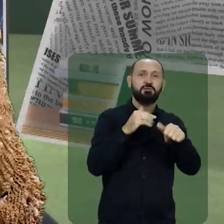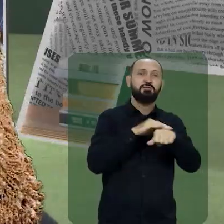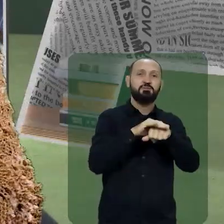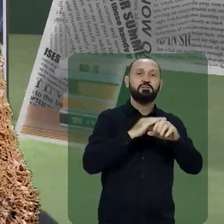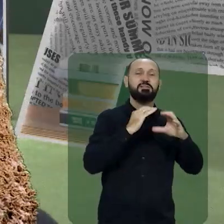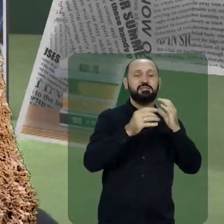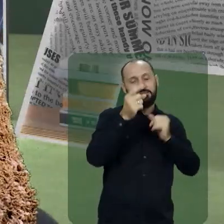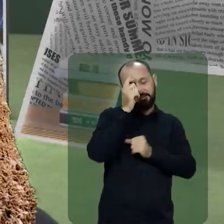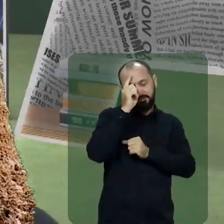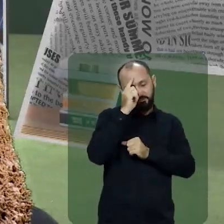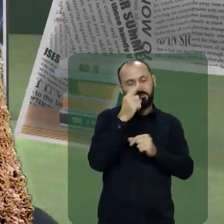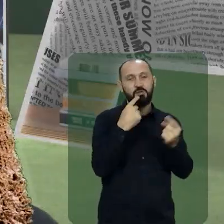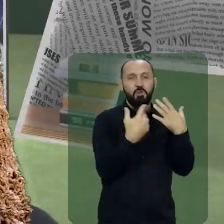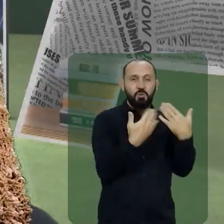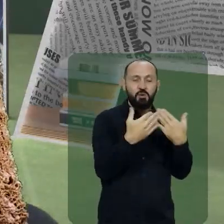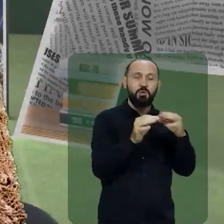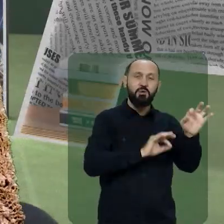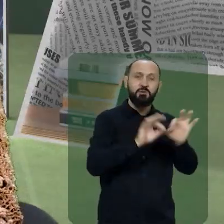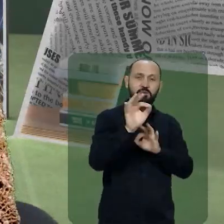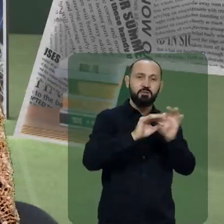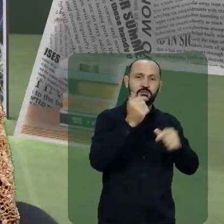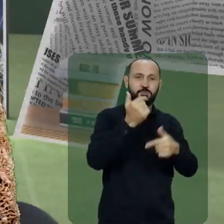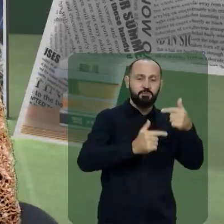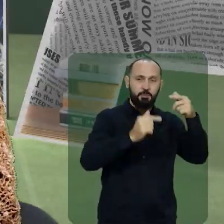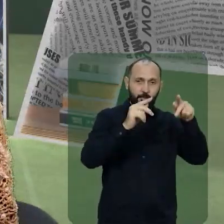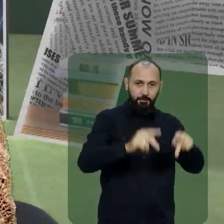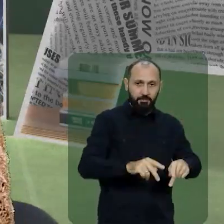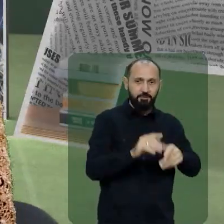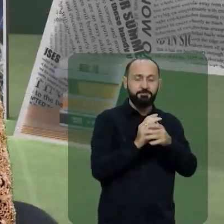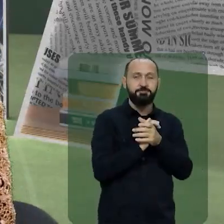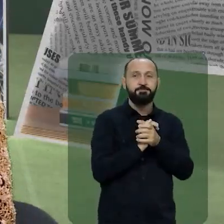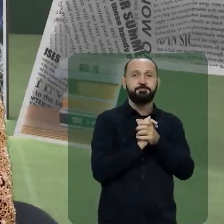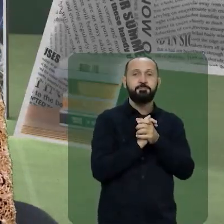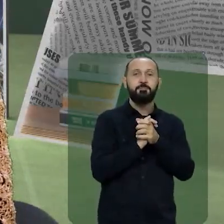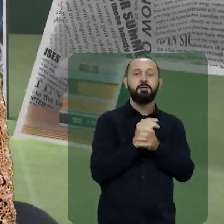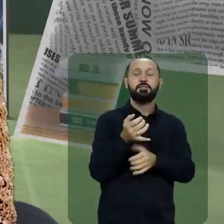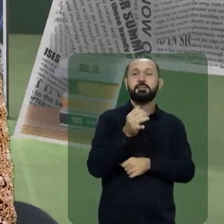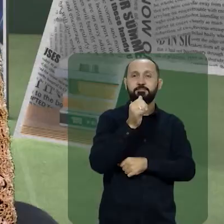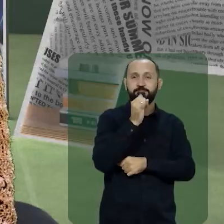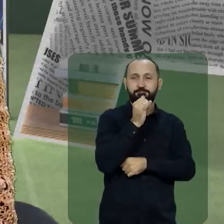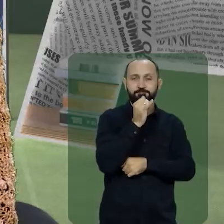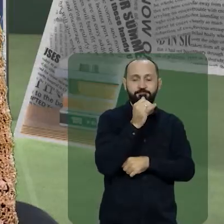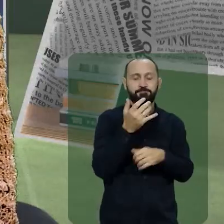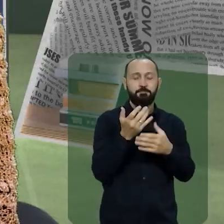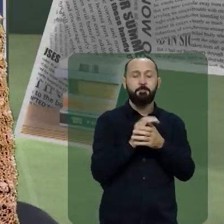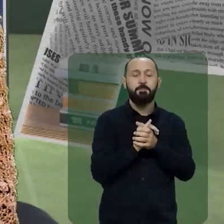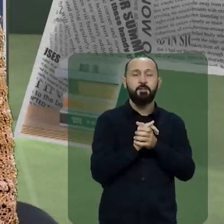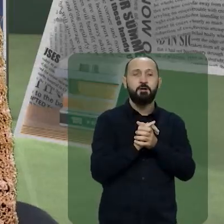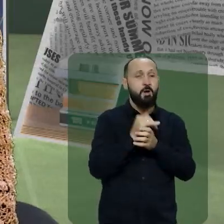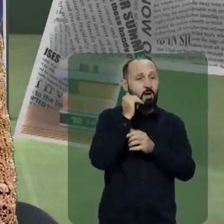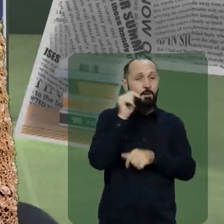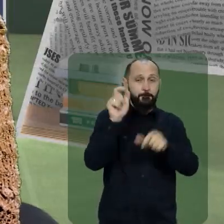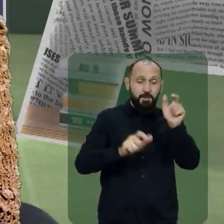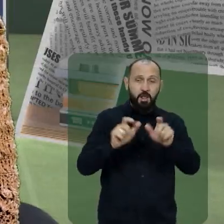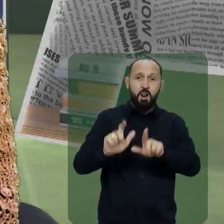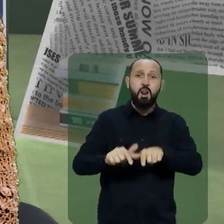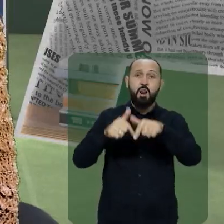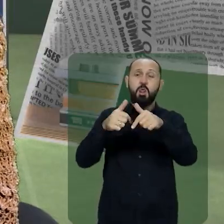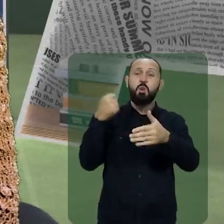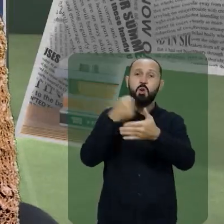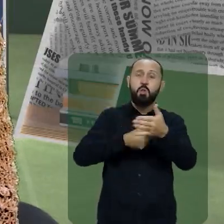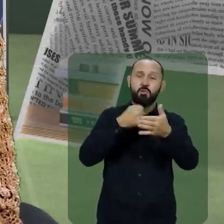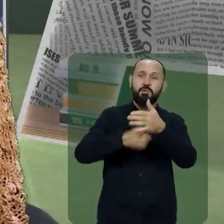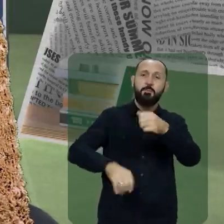quase todos os dias, né, na construção das políticas. E aí esse exemplo, né, as mulheres lutam por